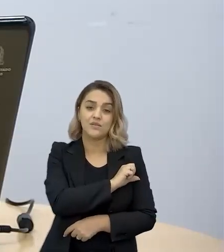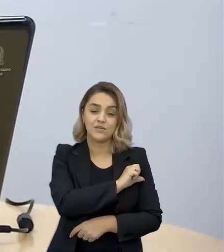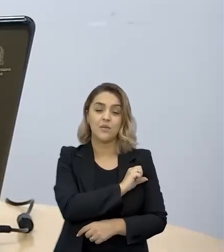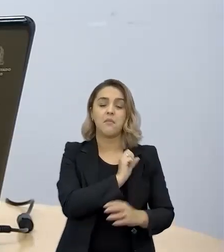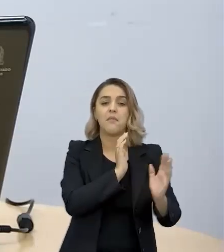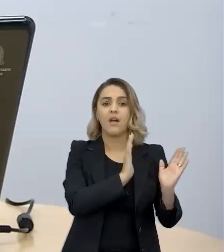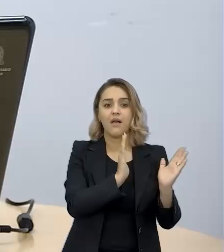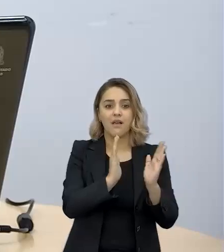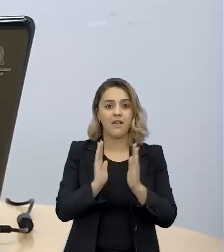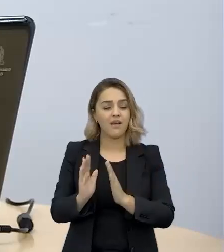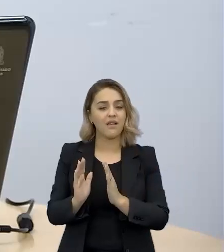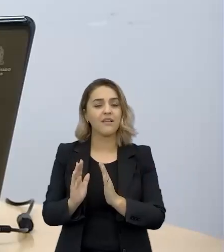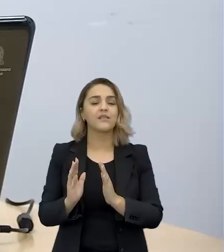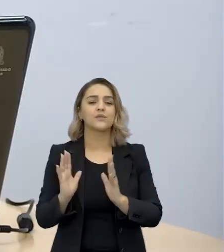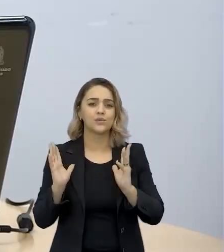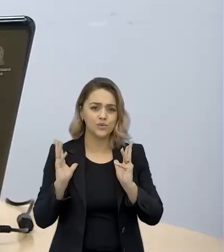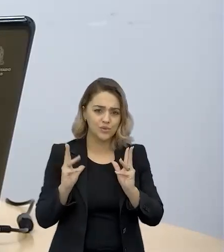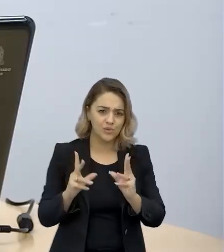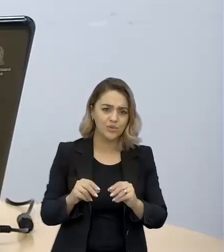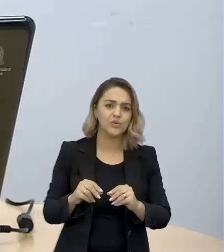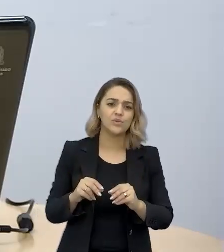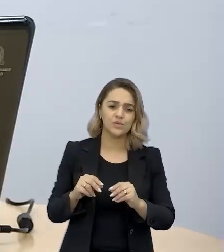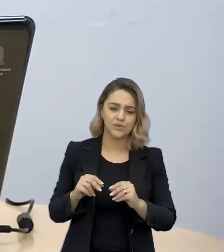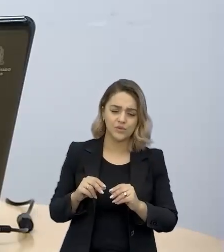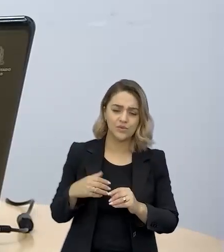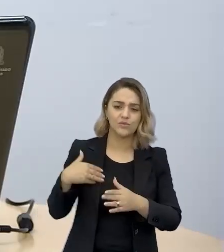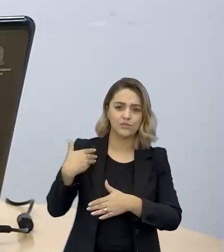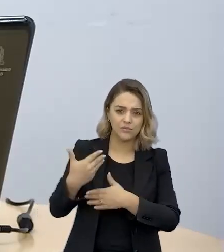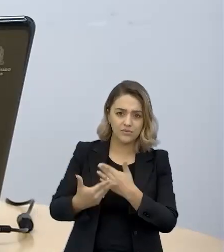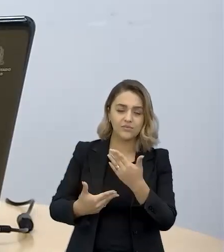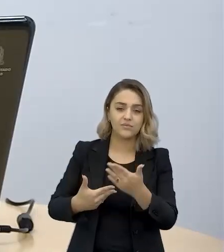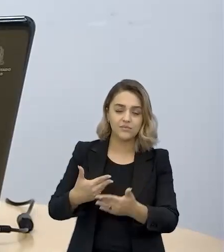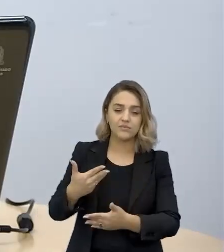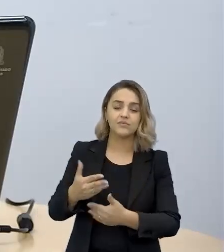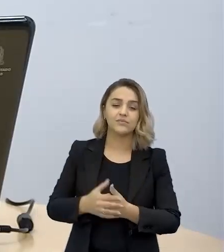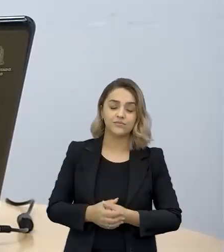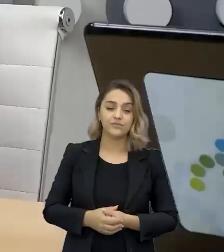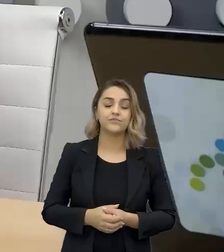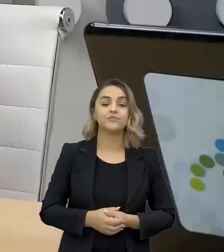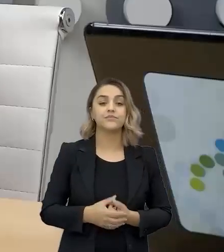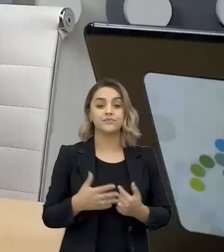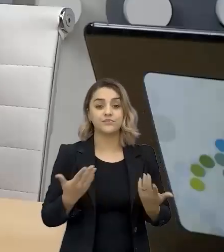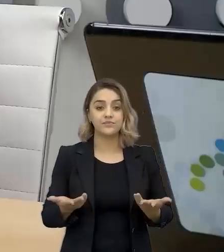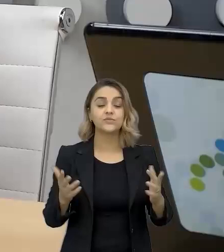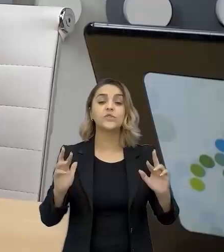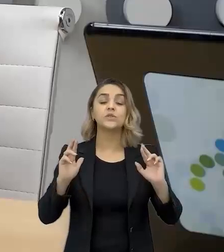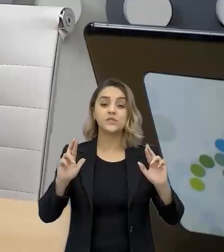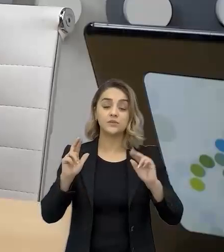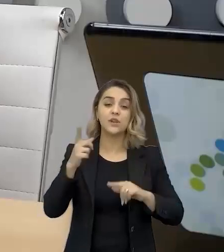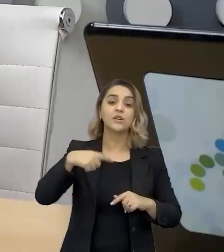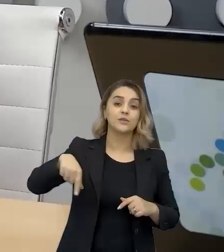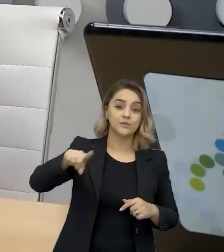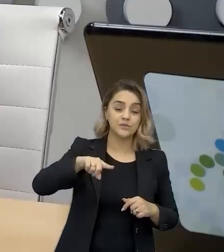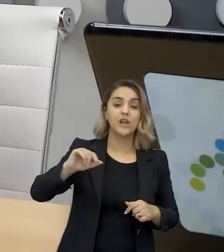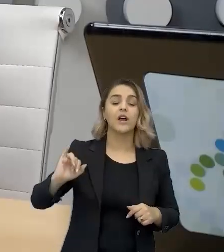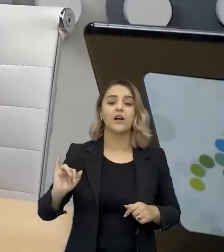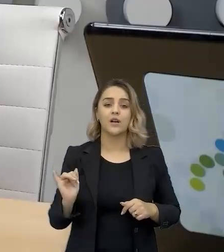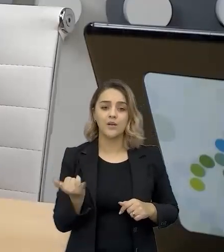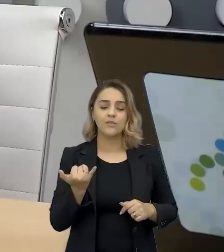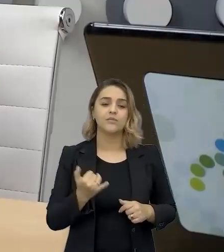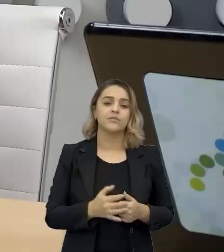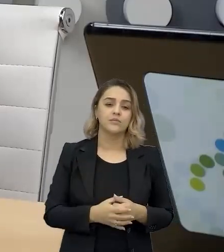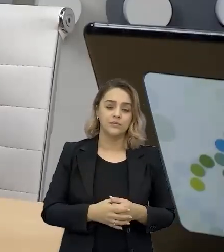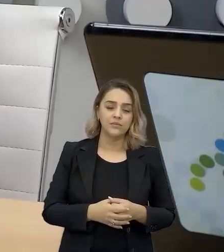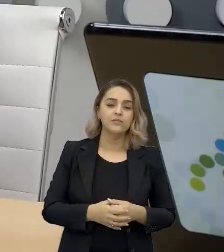vai ser carregado para todos os outros ciclos. Então, aí eu espero que vocês aproveitem, né? Alguma